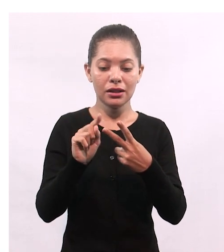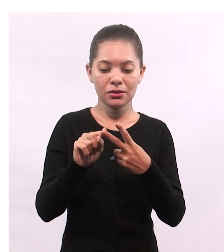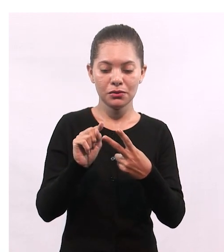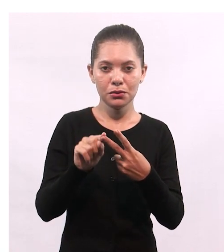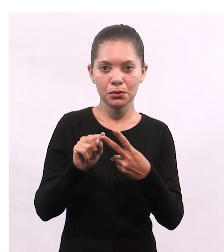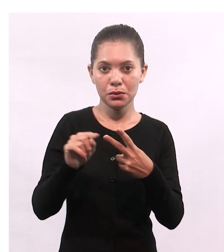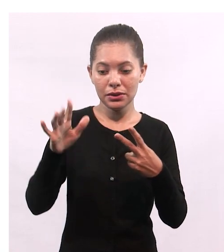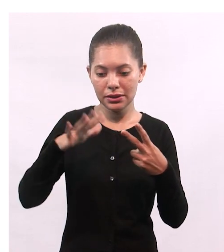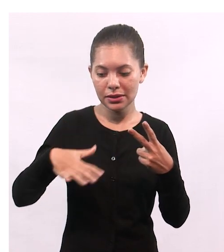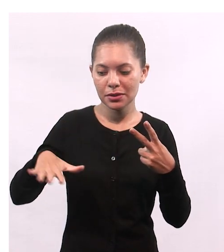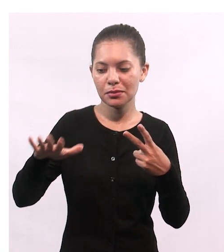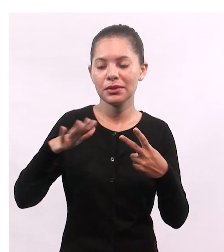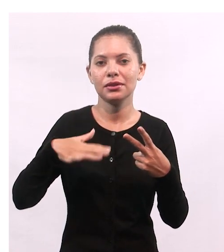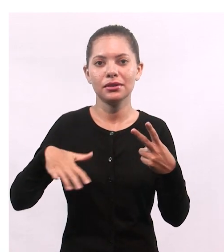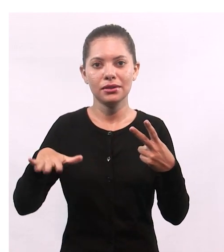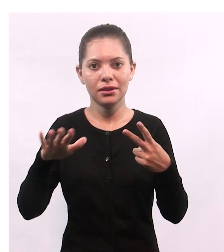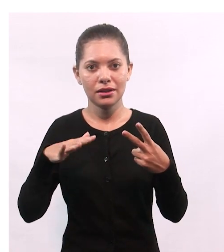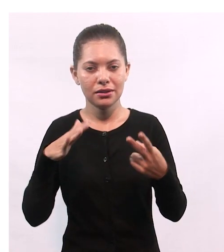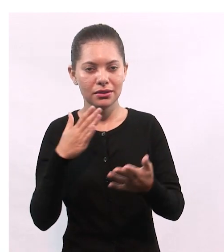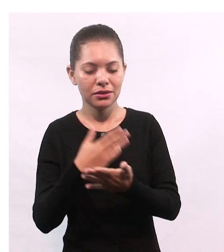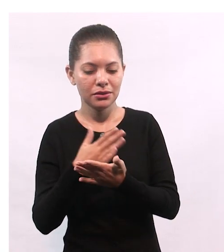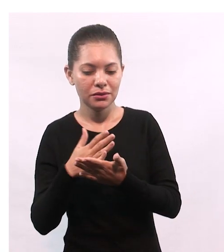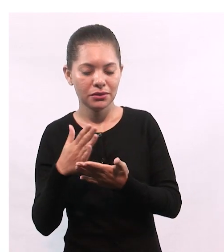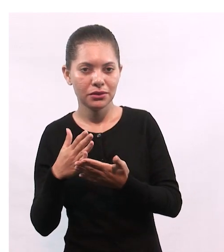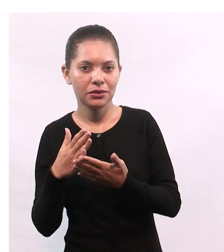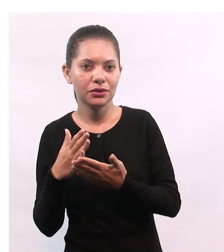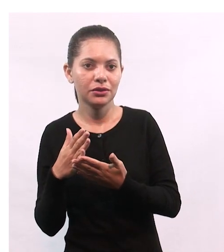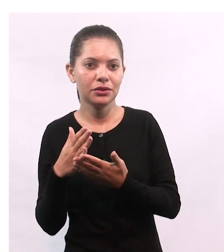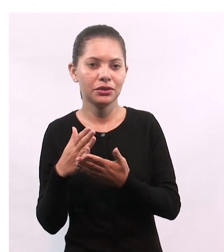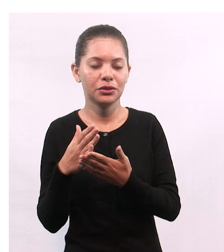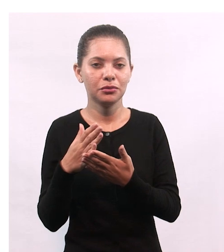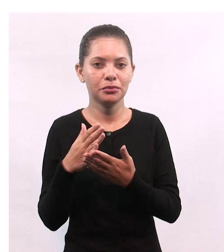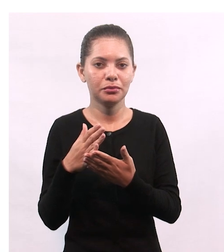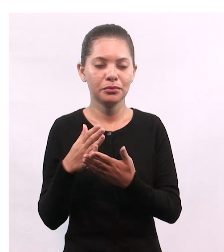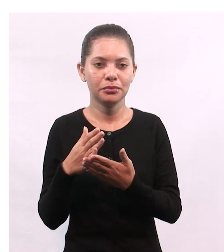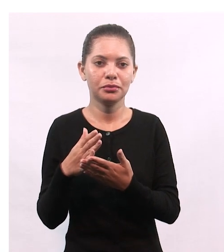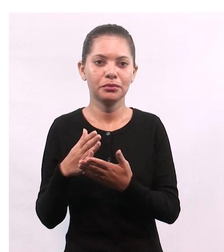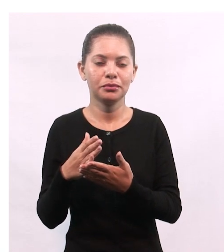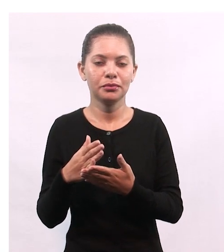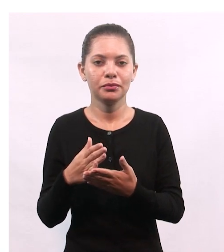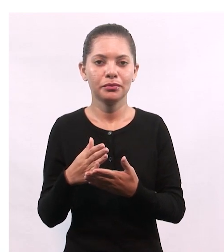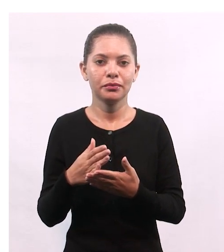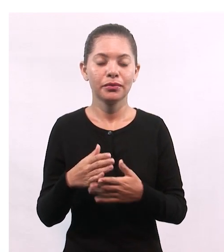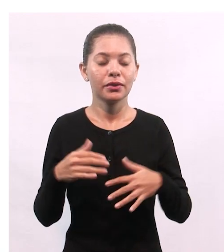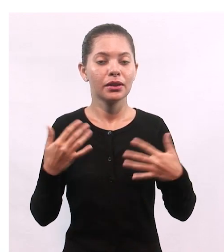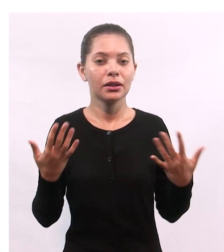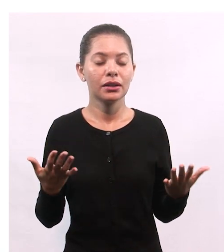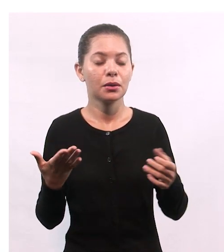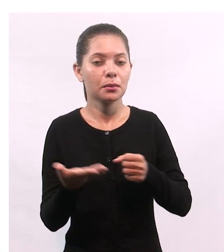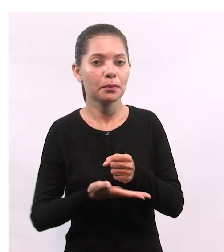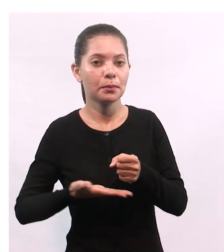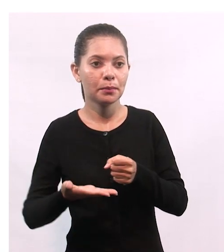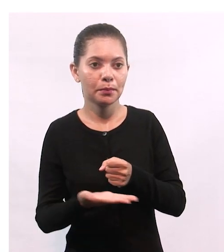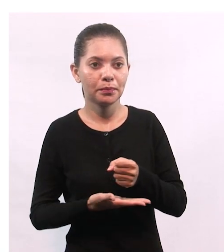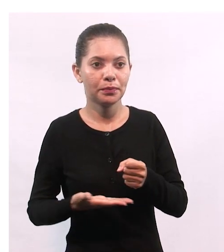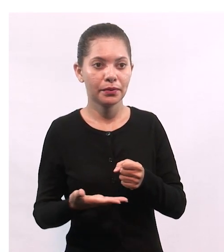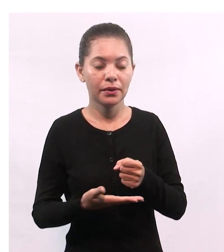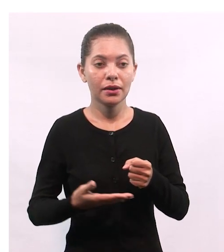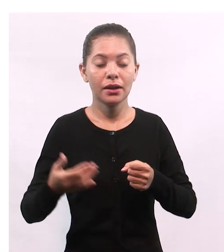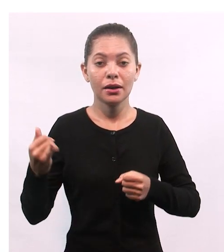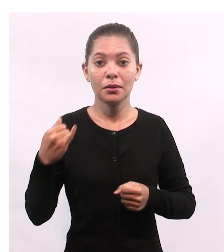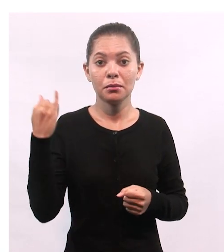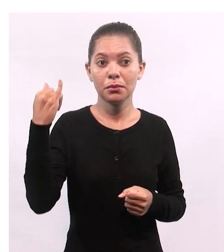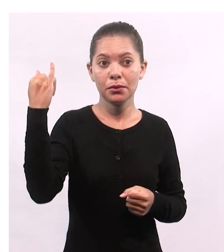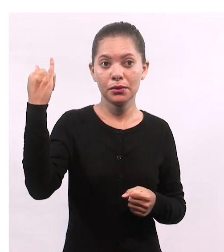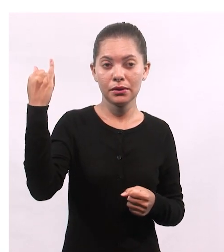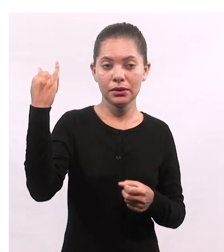figuras espaciais, a gente pode dividir em poliedros e não poliedros. Então, basicamente, a gente dá